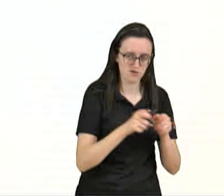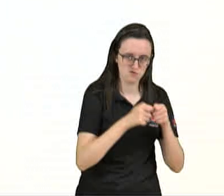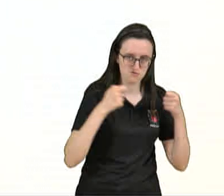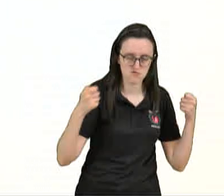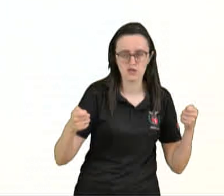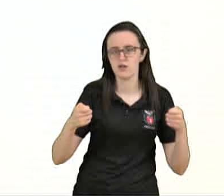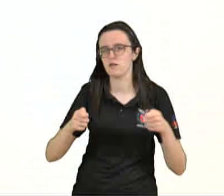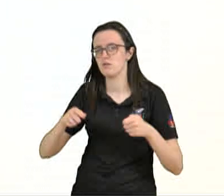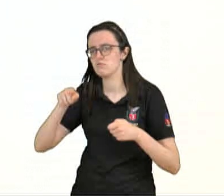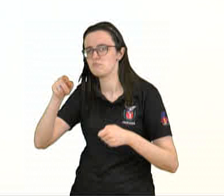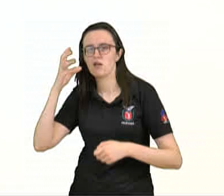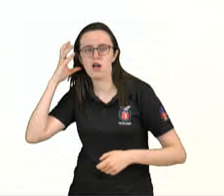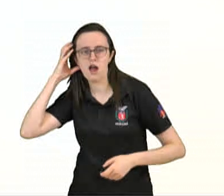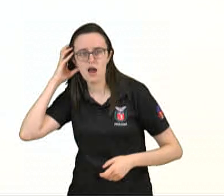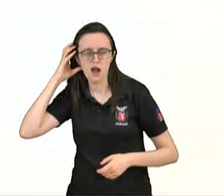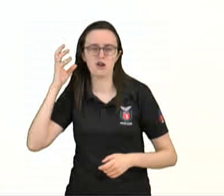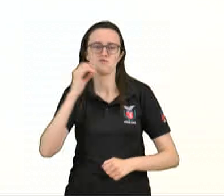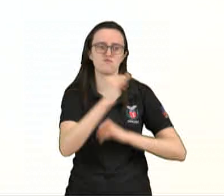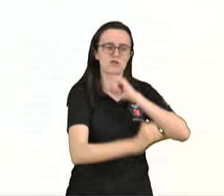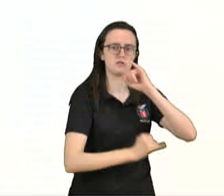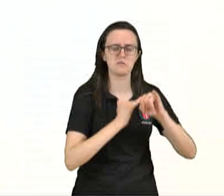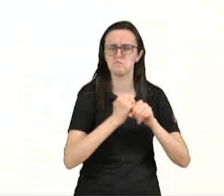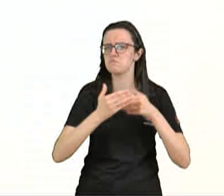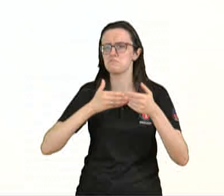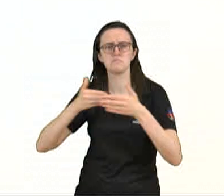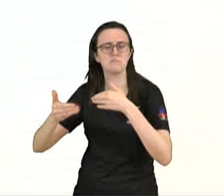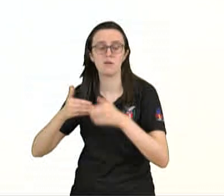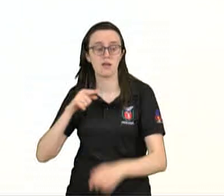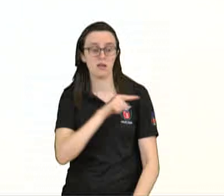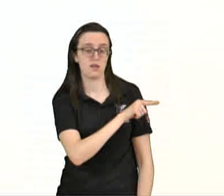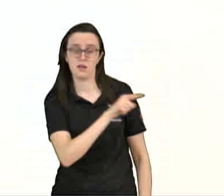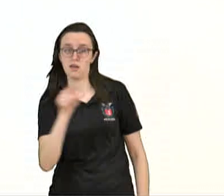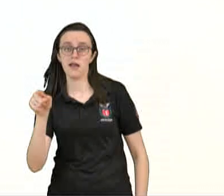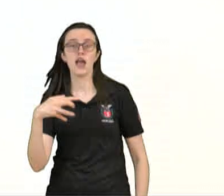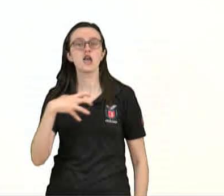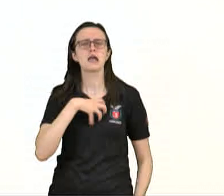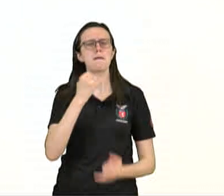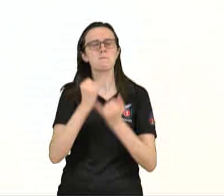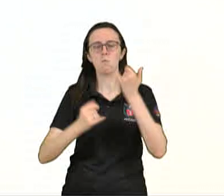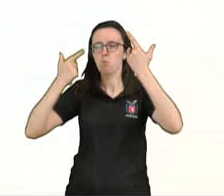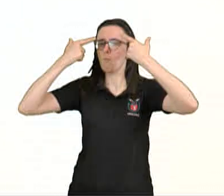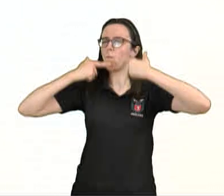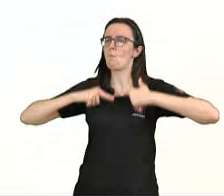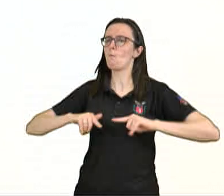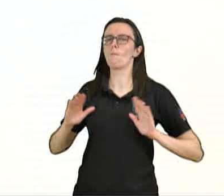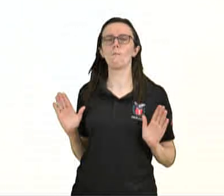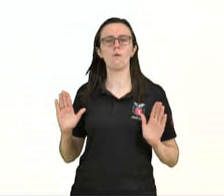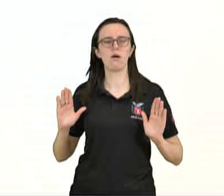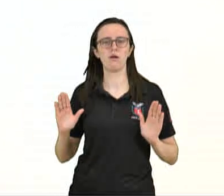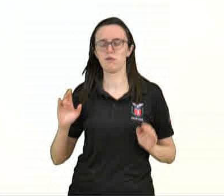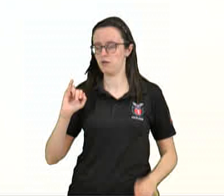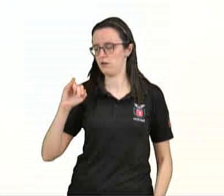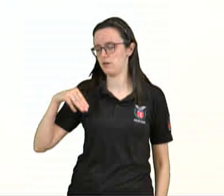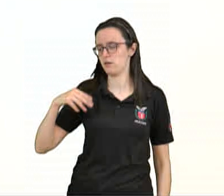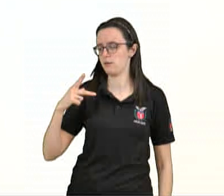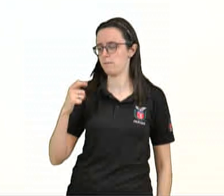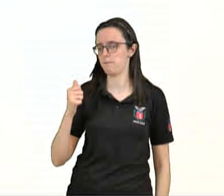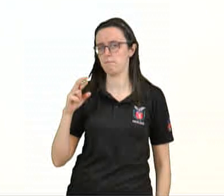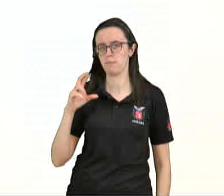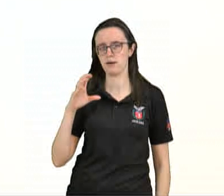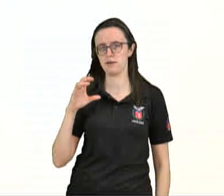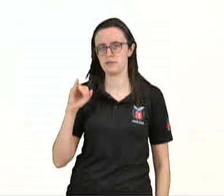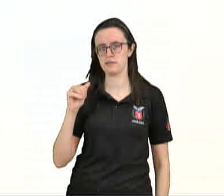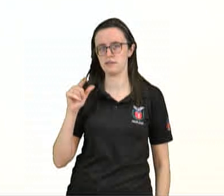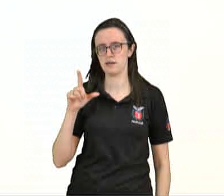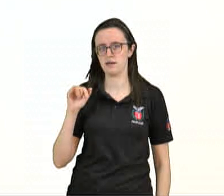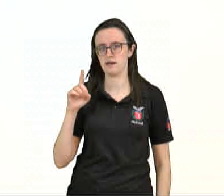internet. Por mais que tenha a aparência de imparcialidade, deixa transparecer que